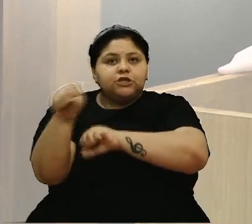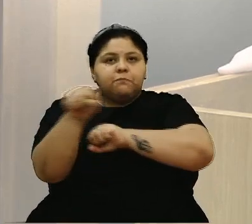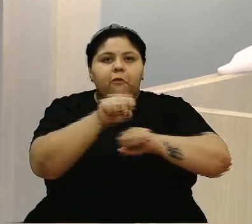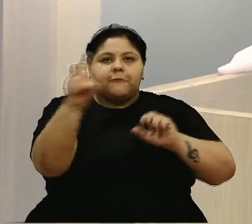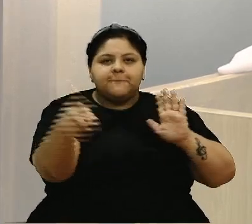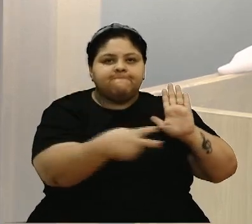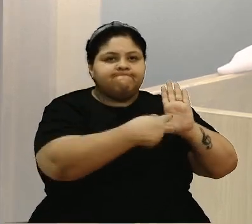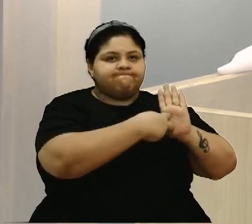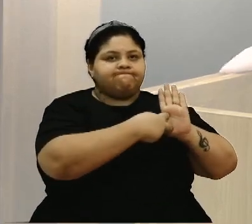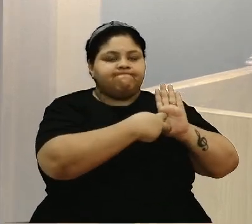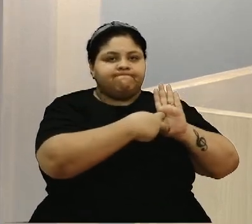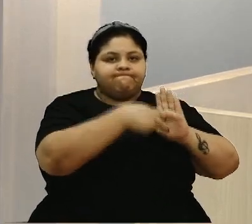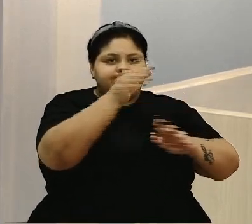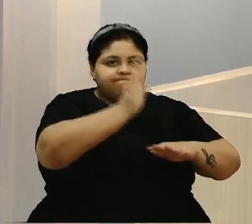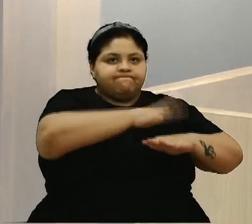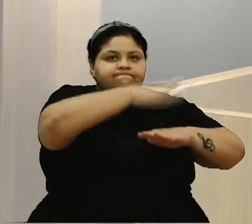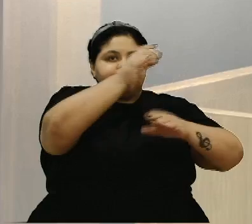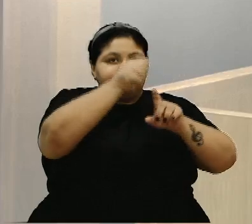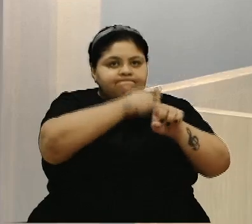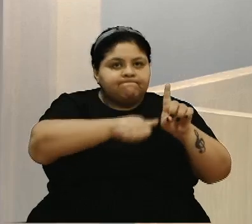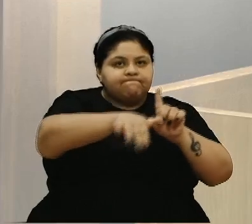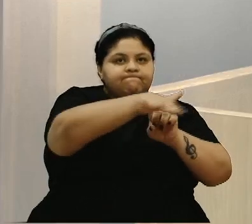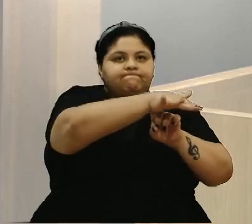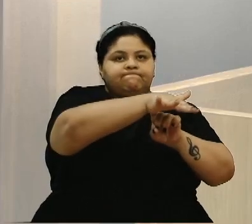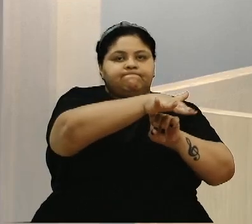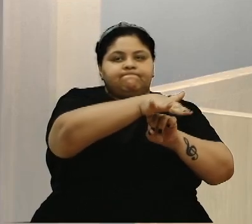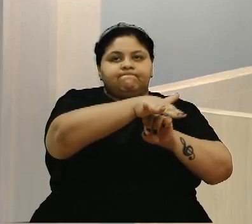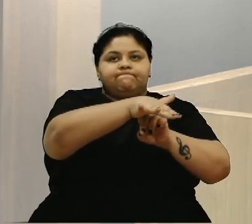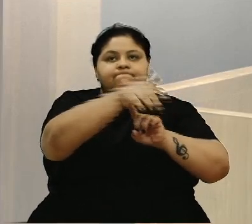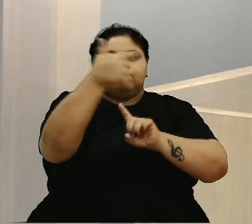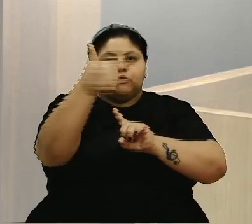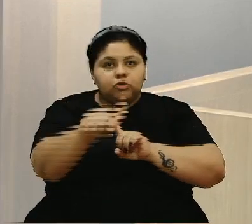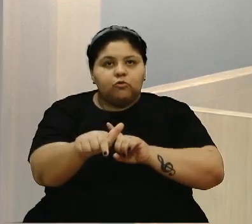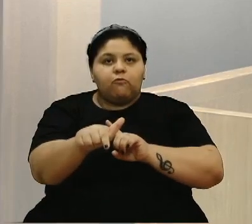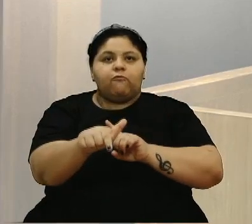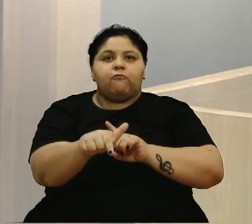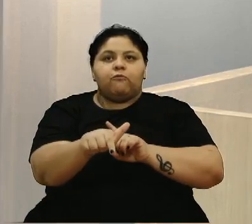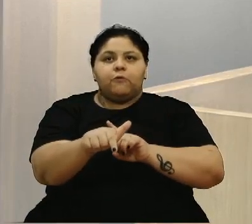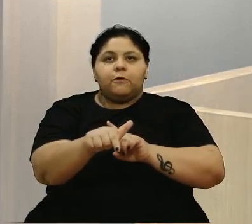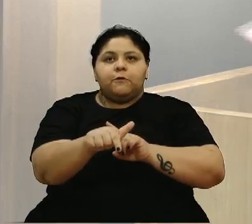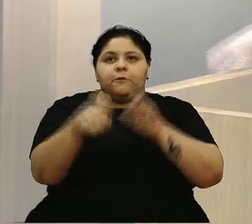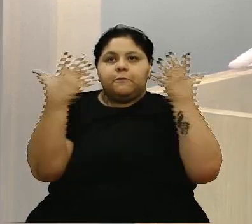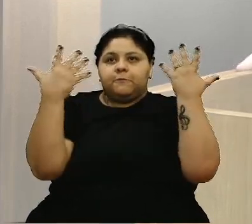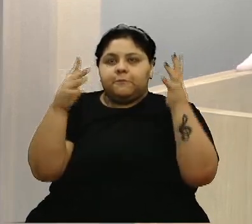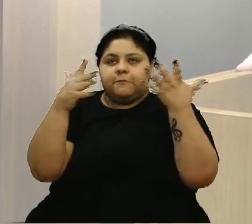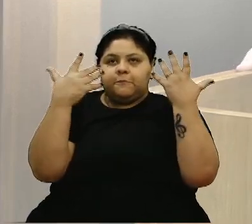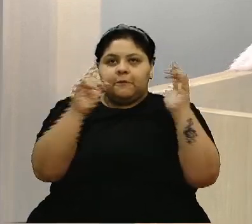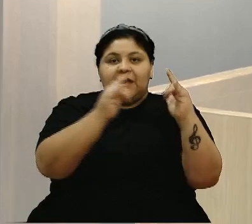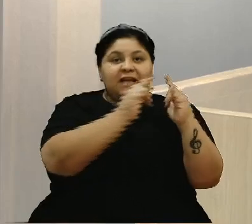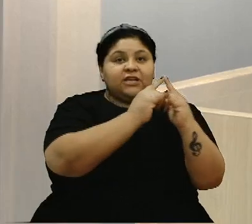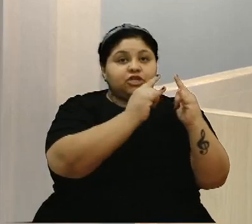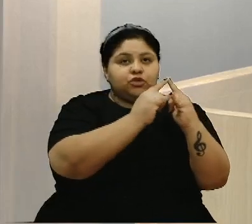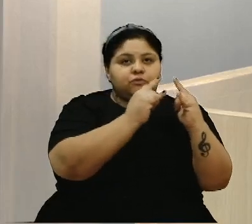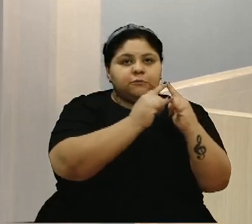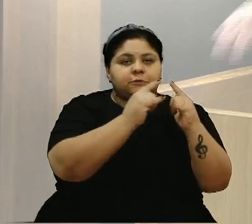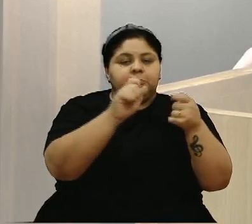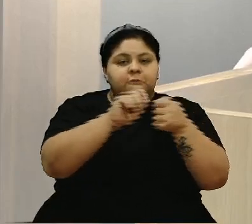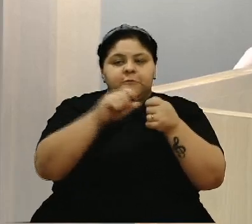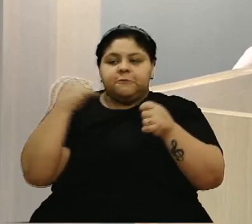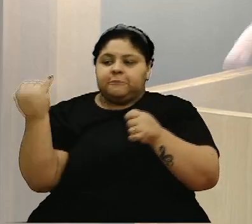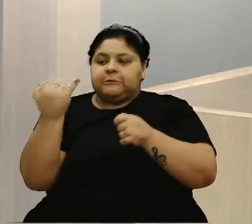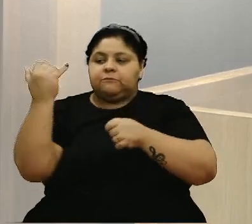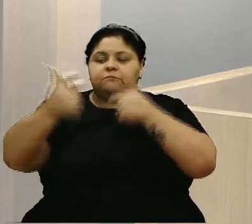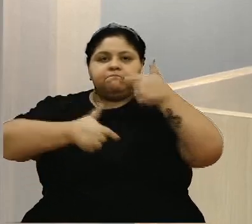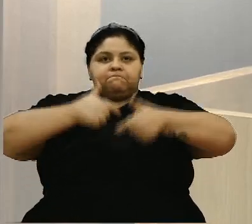alertar cada vez mais a nossa sociedade. Mais uma vez, também, presidente, saudar a RIM Viver, que faz um importante